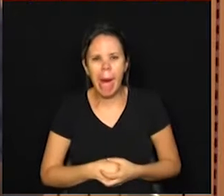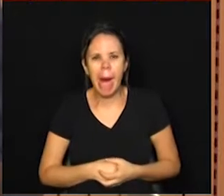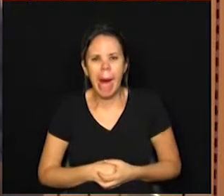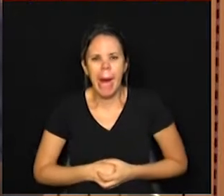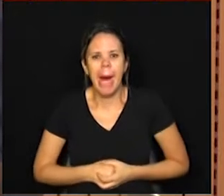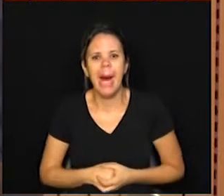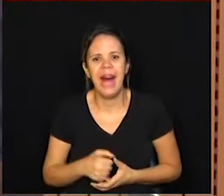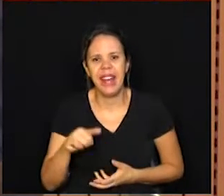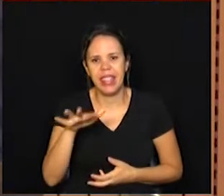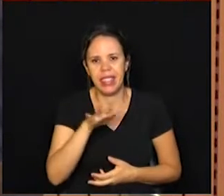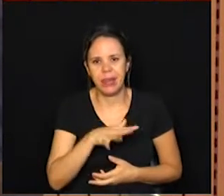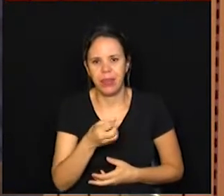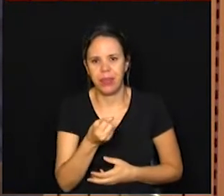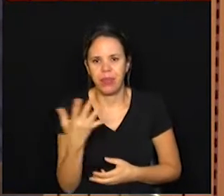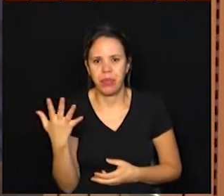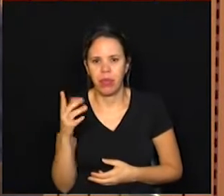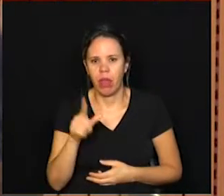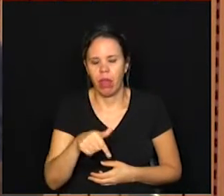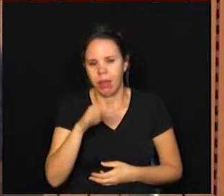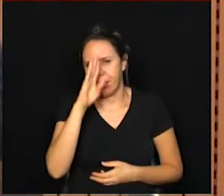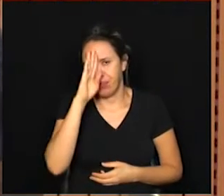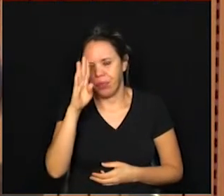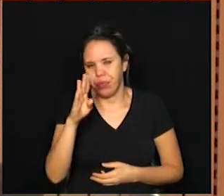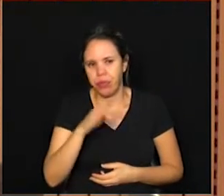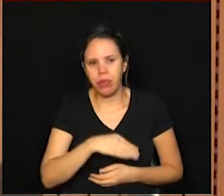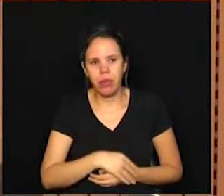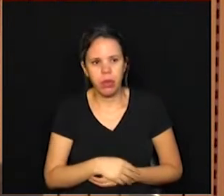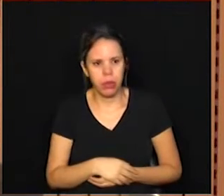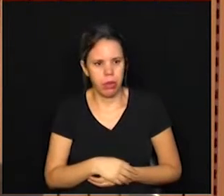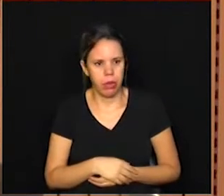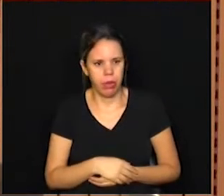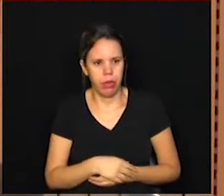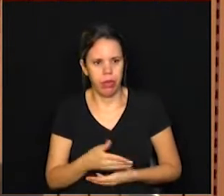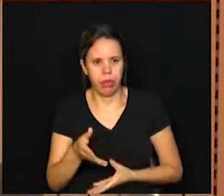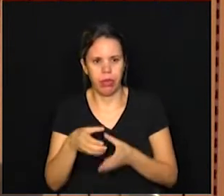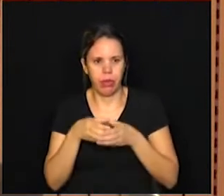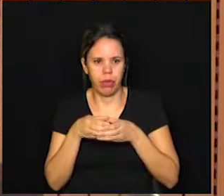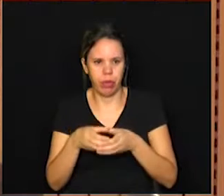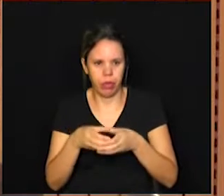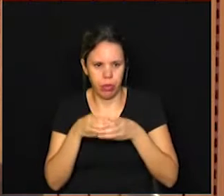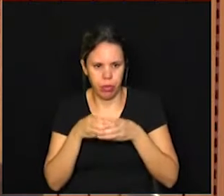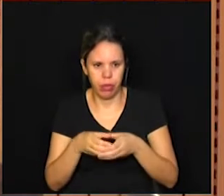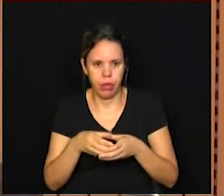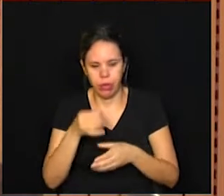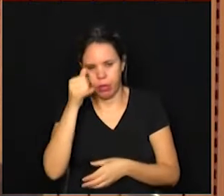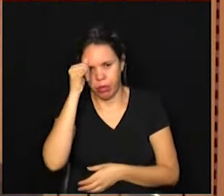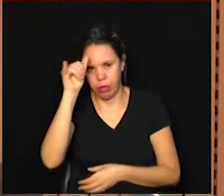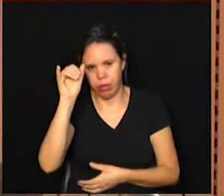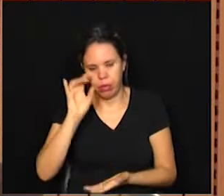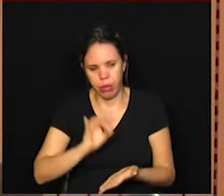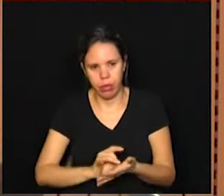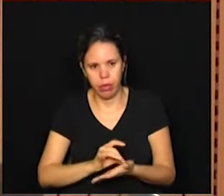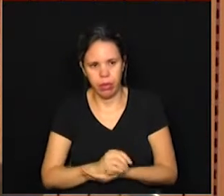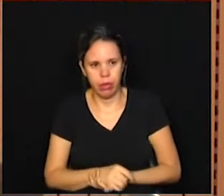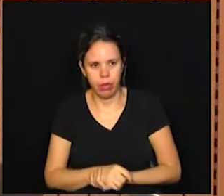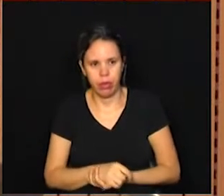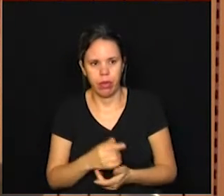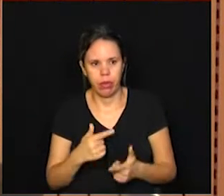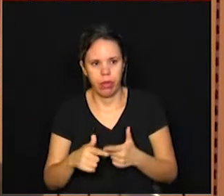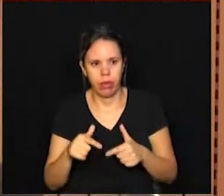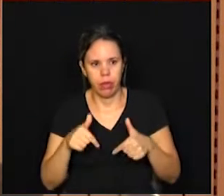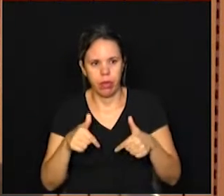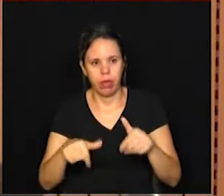de áreas que são fundamentais no nosso convívio para o combate eficaz desse tipo de